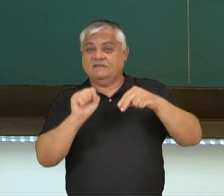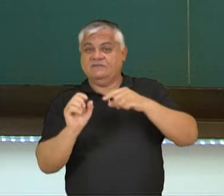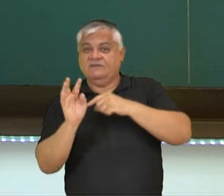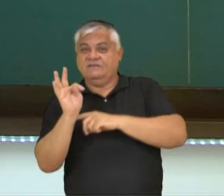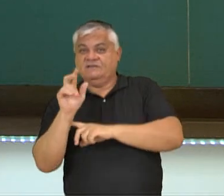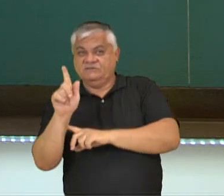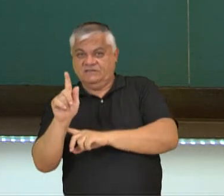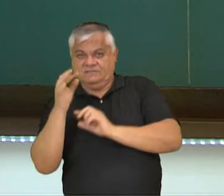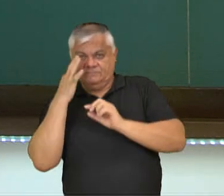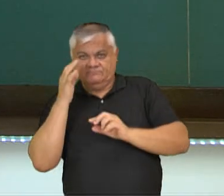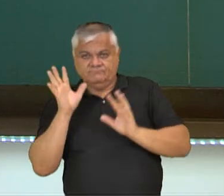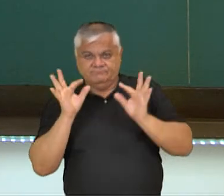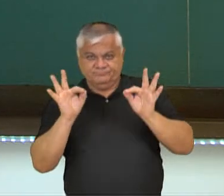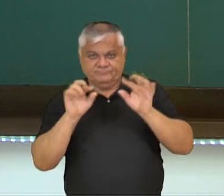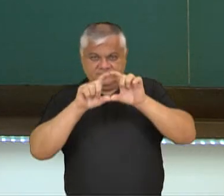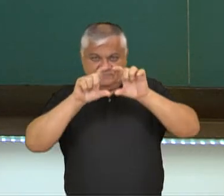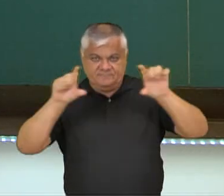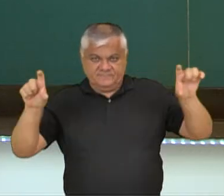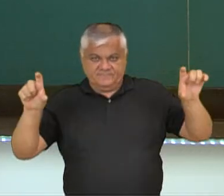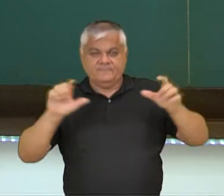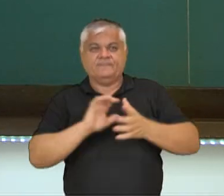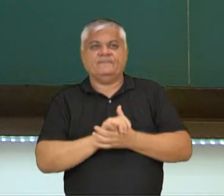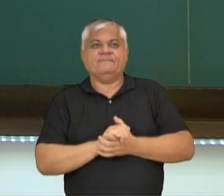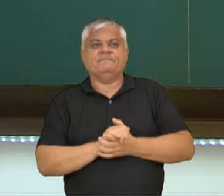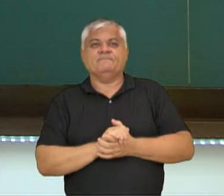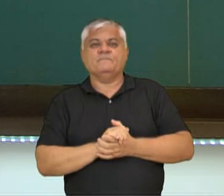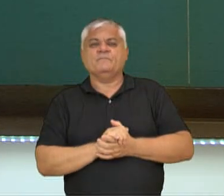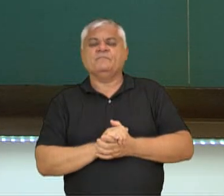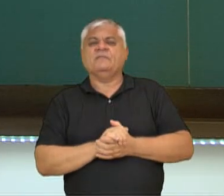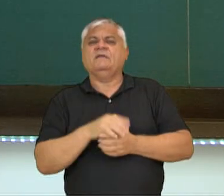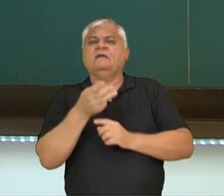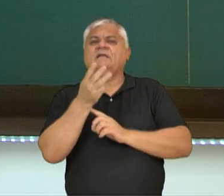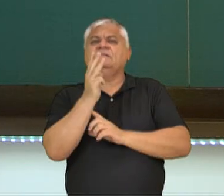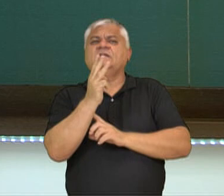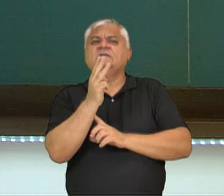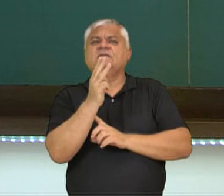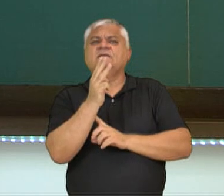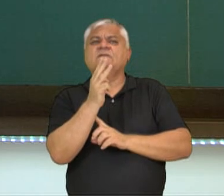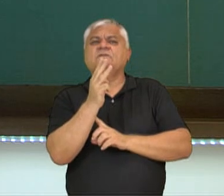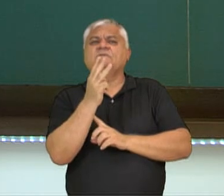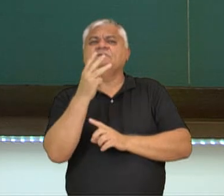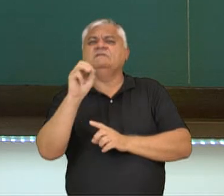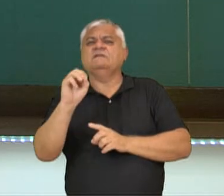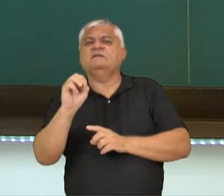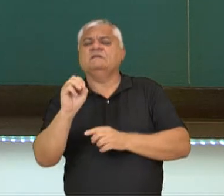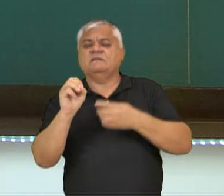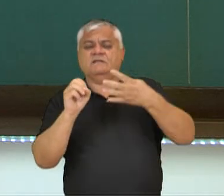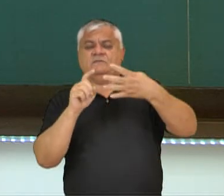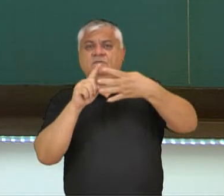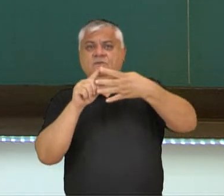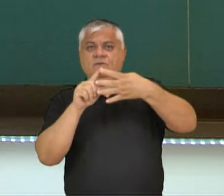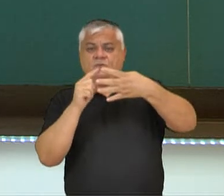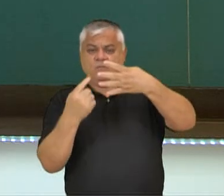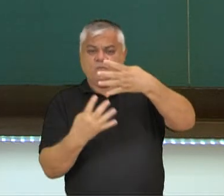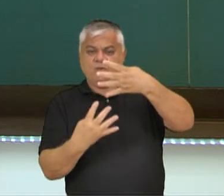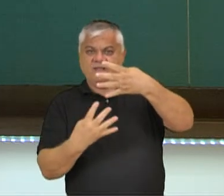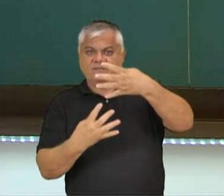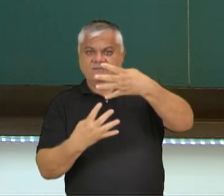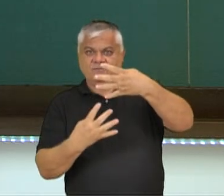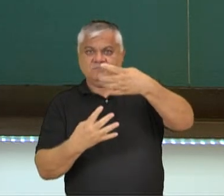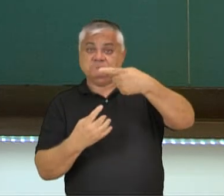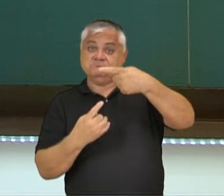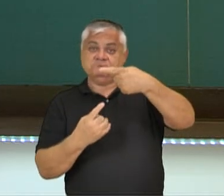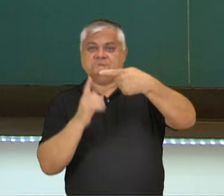para a gente não errar depois o sinal. Então, o ângulo de 330 graus está no quarto quadrante. Eu não sei